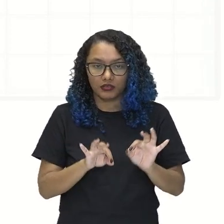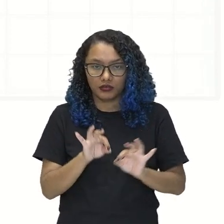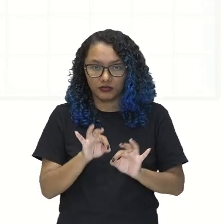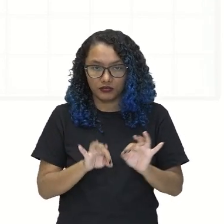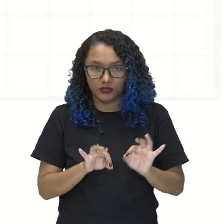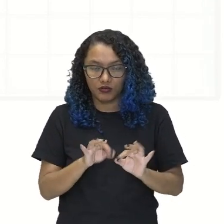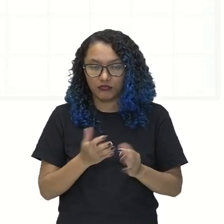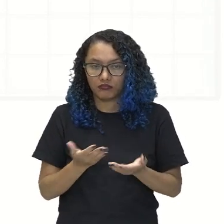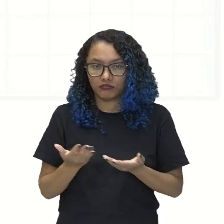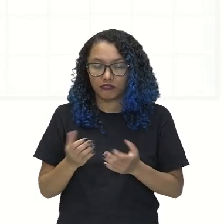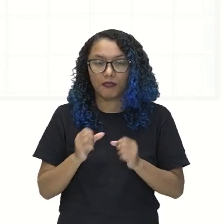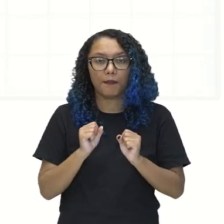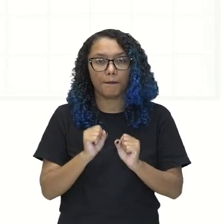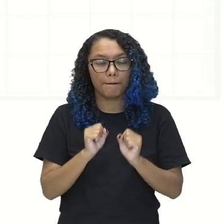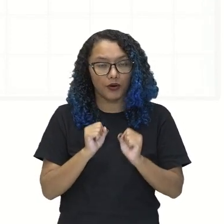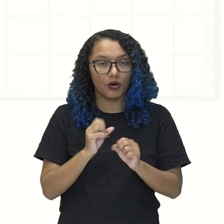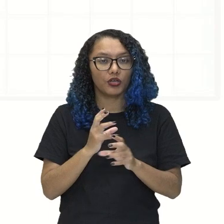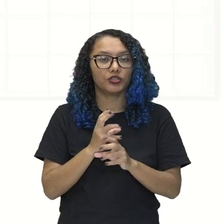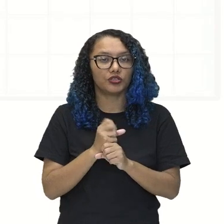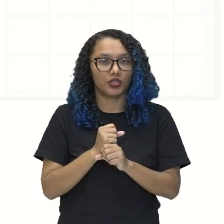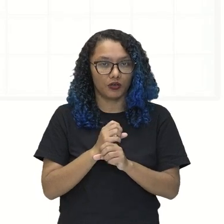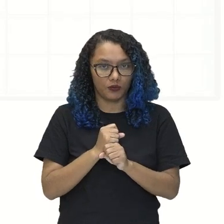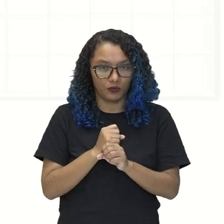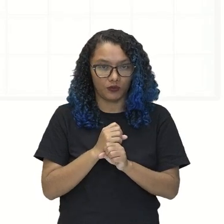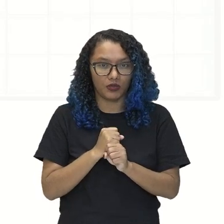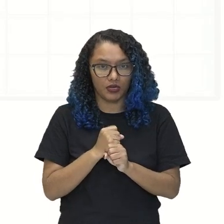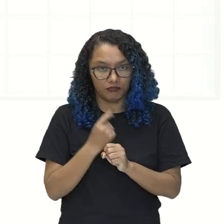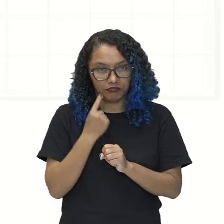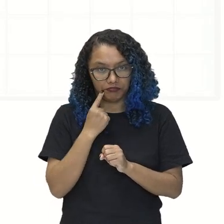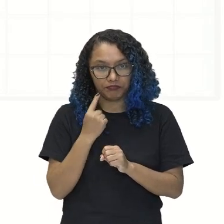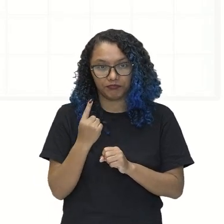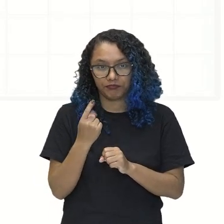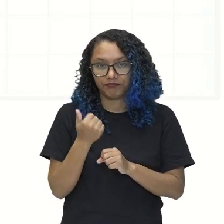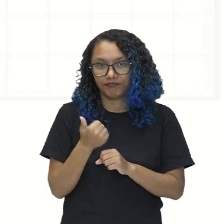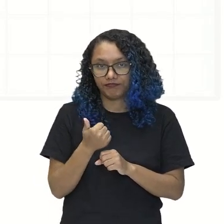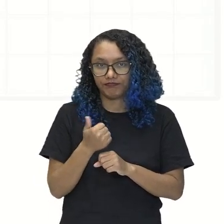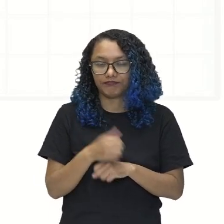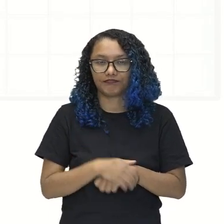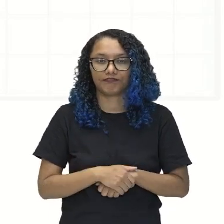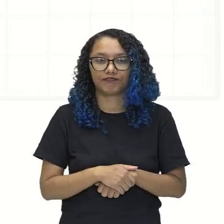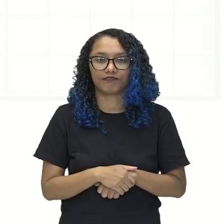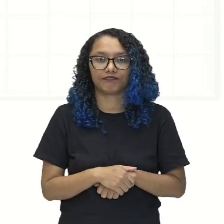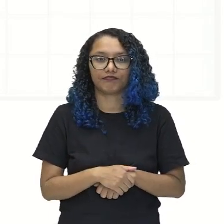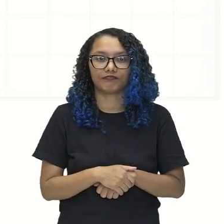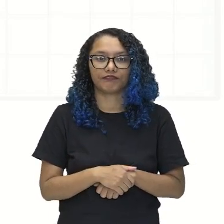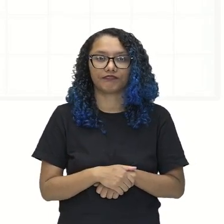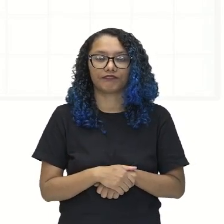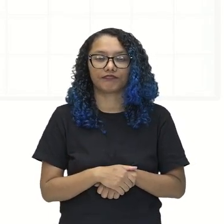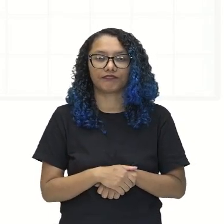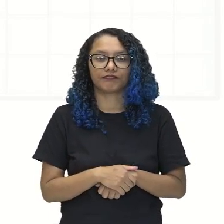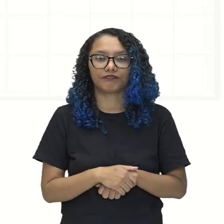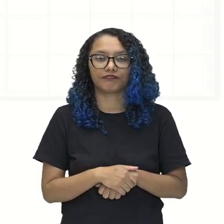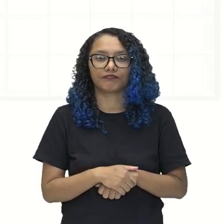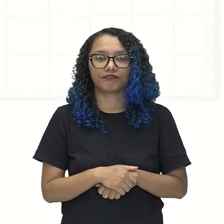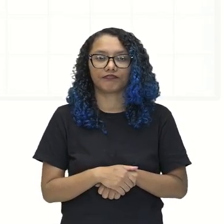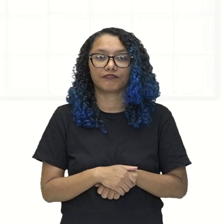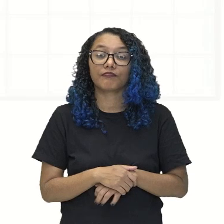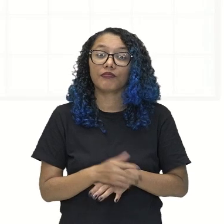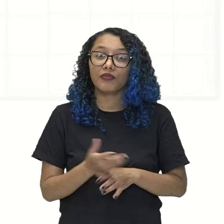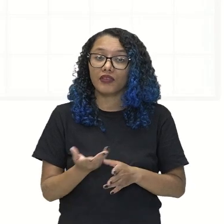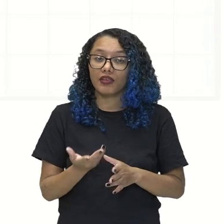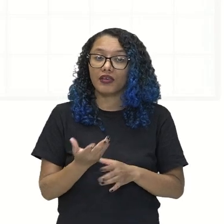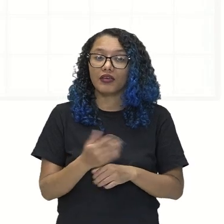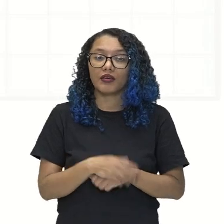poder ser resolvido, beleza? Então é dessa forma que nós poderemos